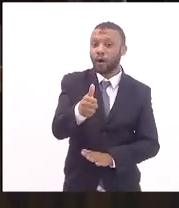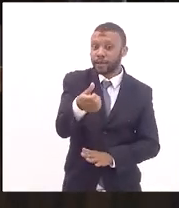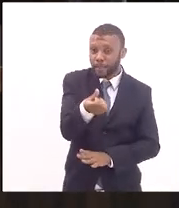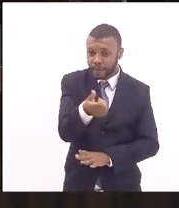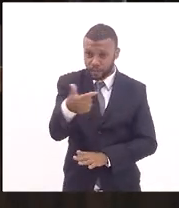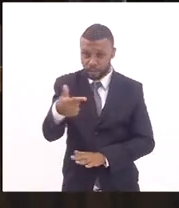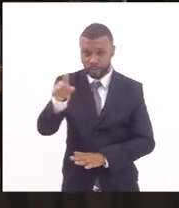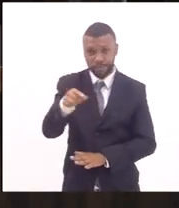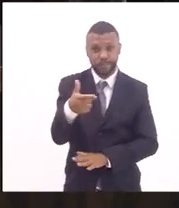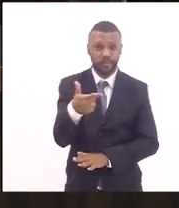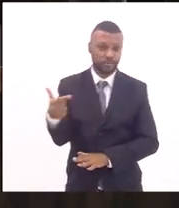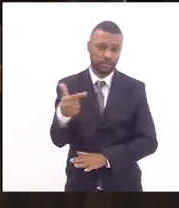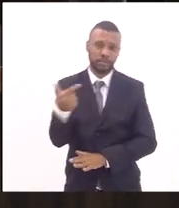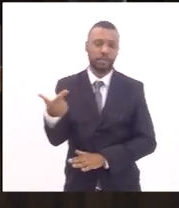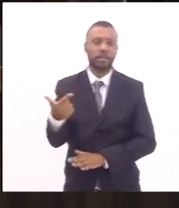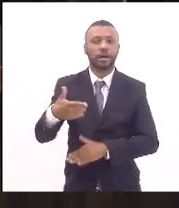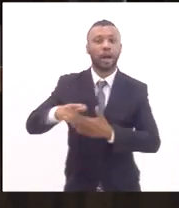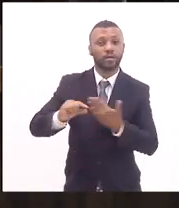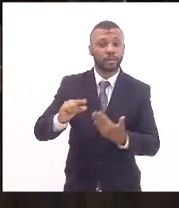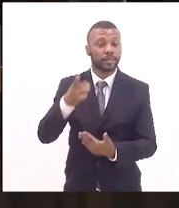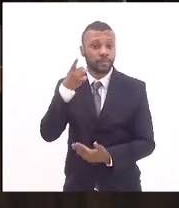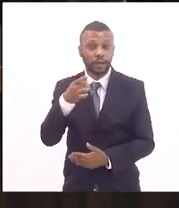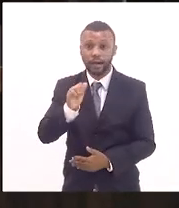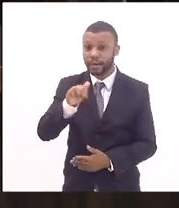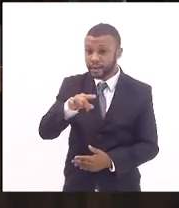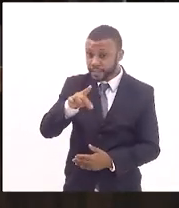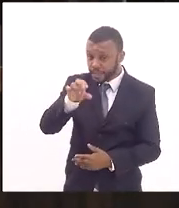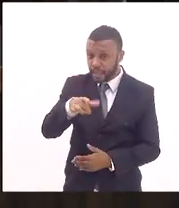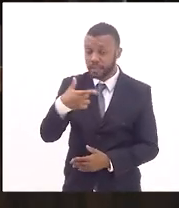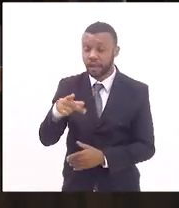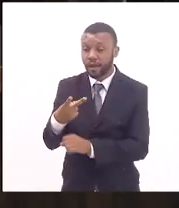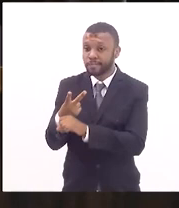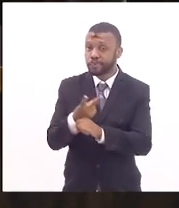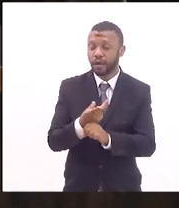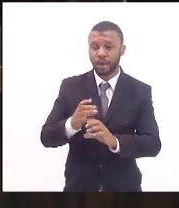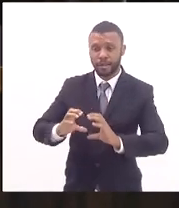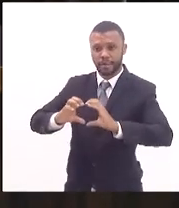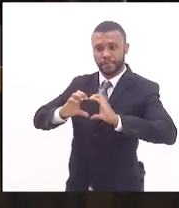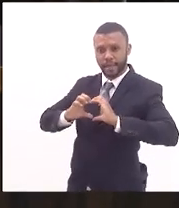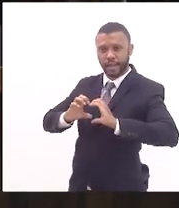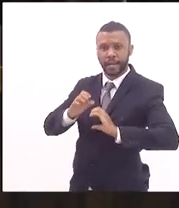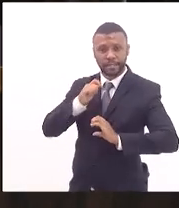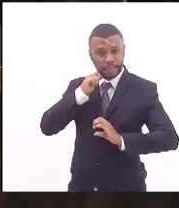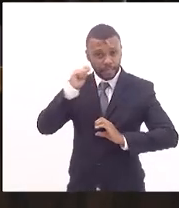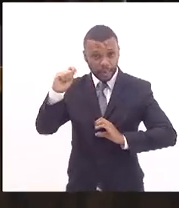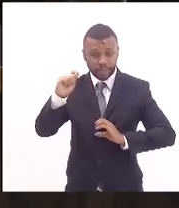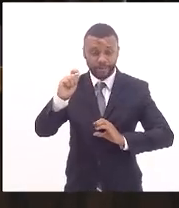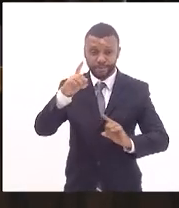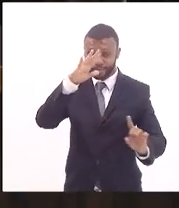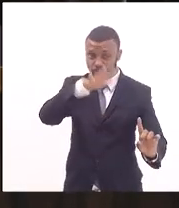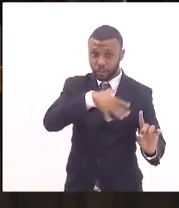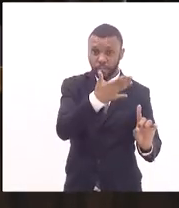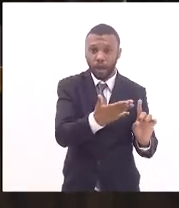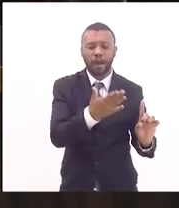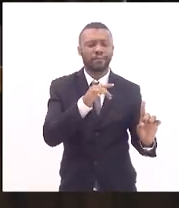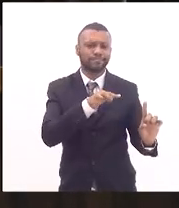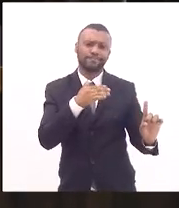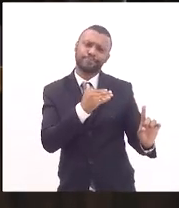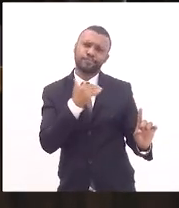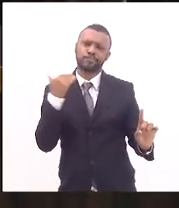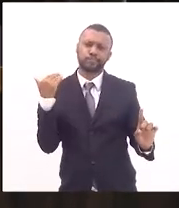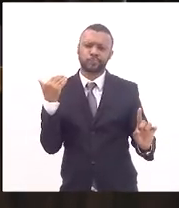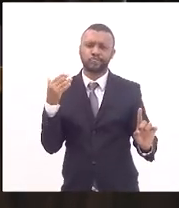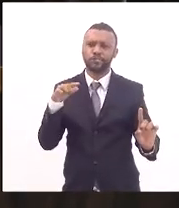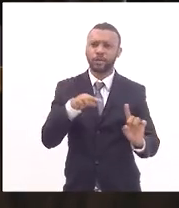22 de autoria do deputado André Ceciliano e consegue medalha Tiradentes e respectivo diploma após mordem aos senhores menino de